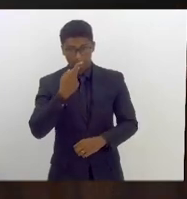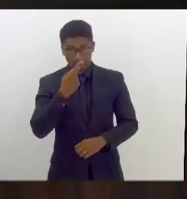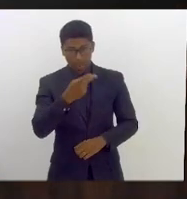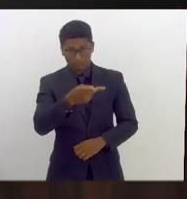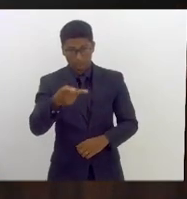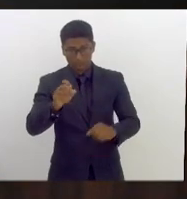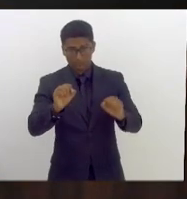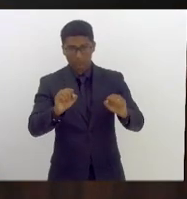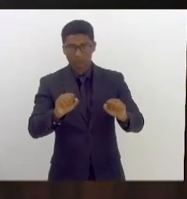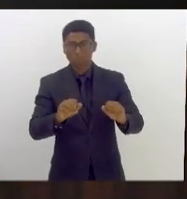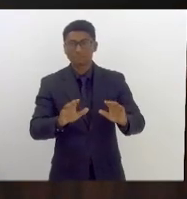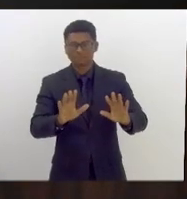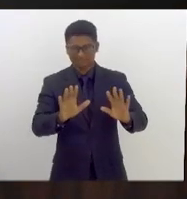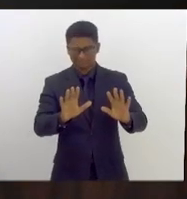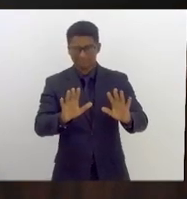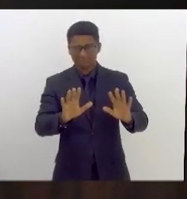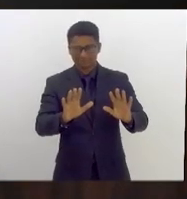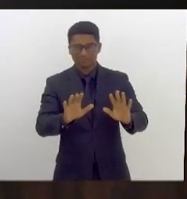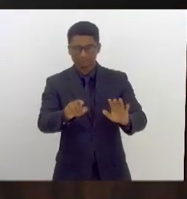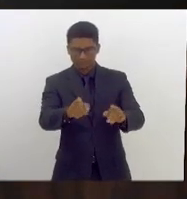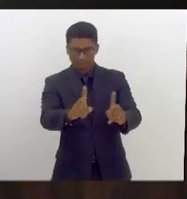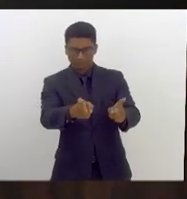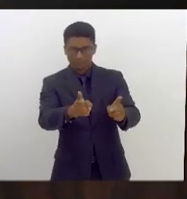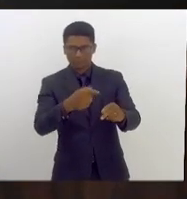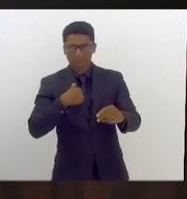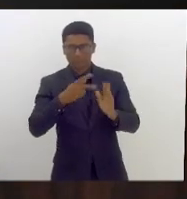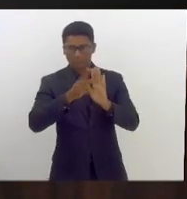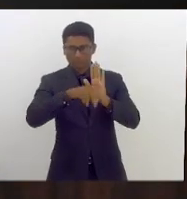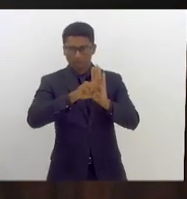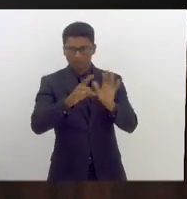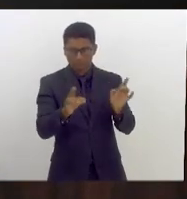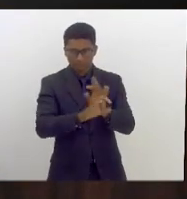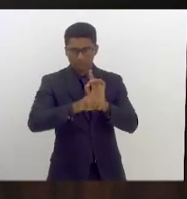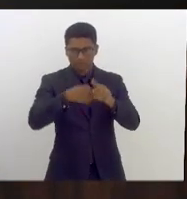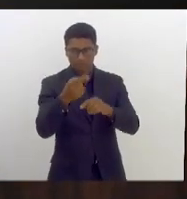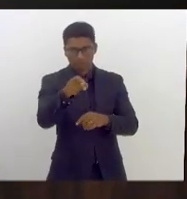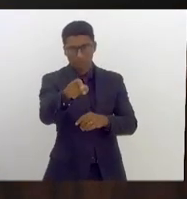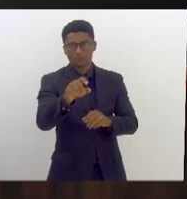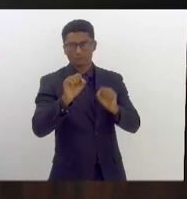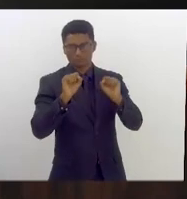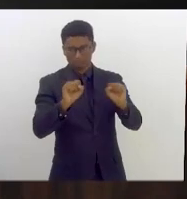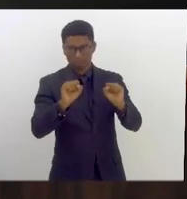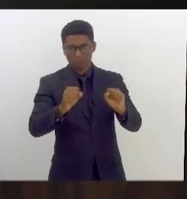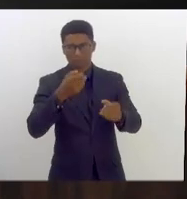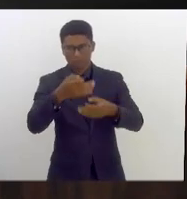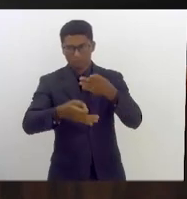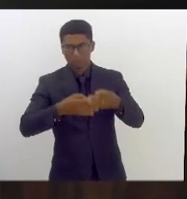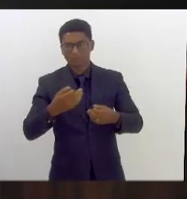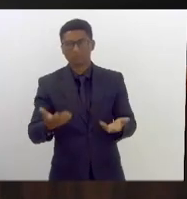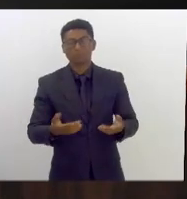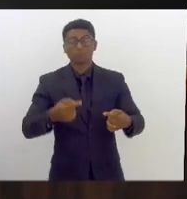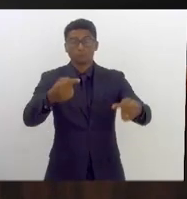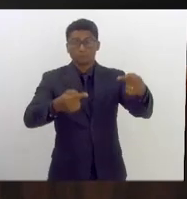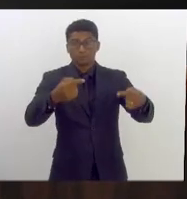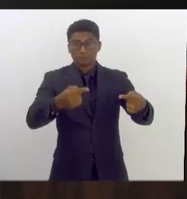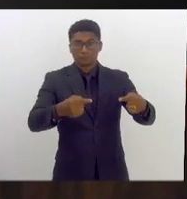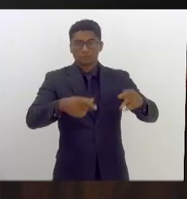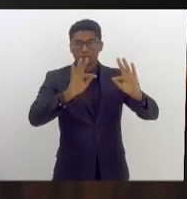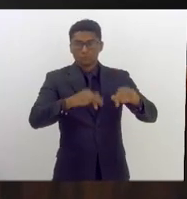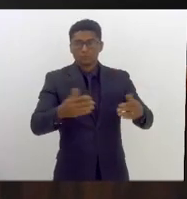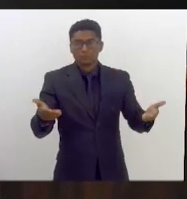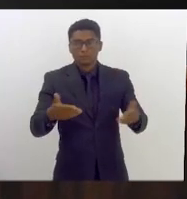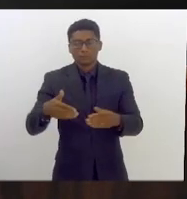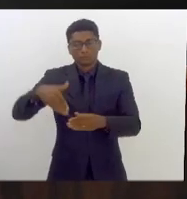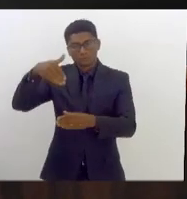concluir esse projeto. Já fica aí que eu já vou conceder a Vossa Excelência. Não, encerradas as discussões, em